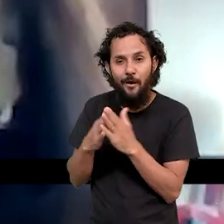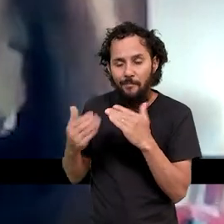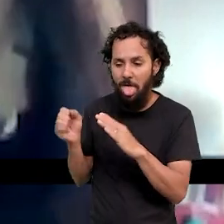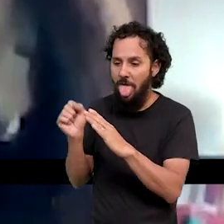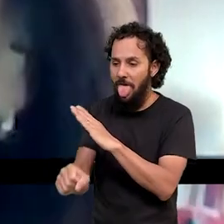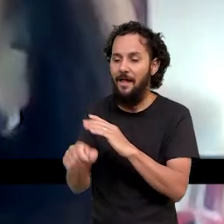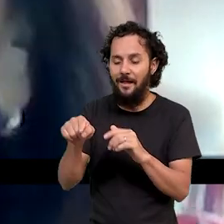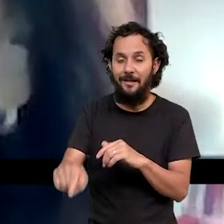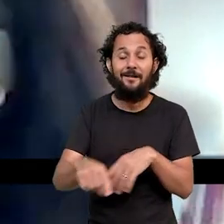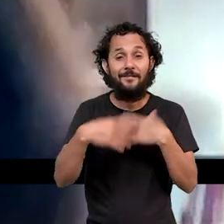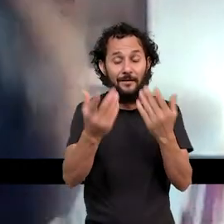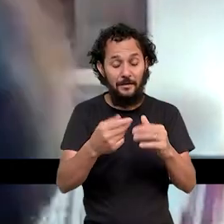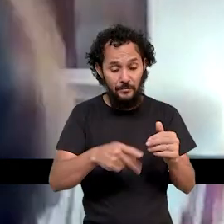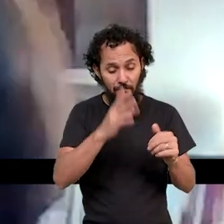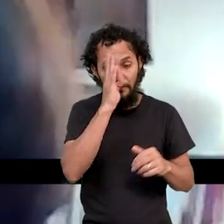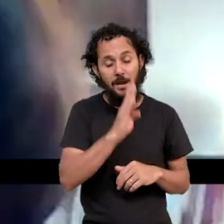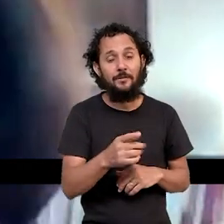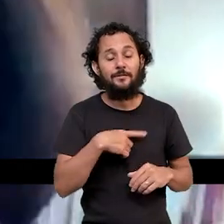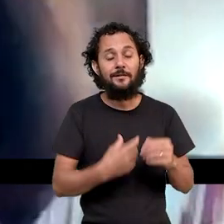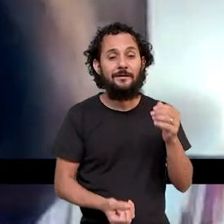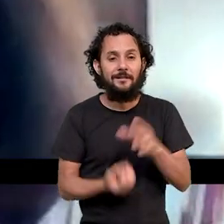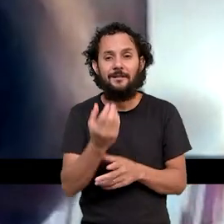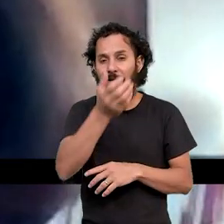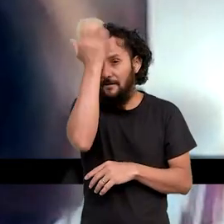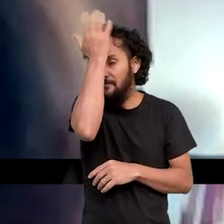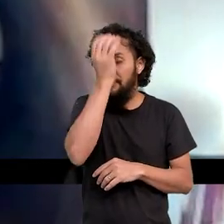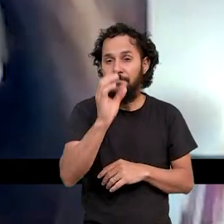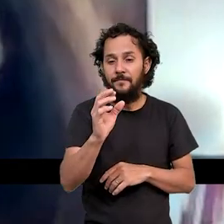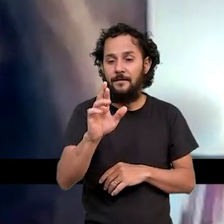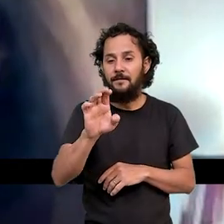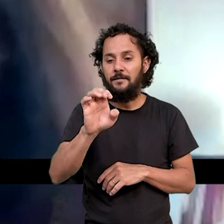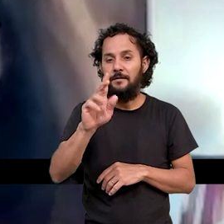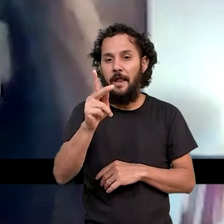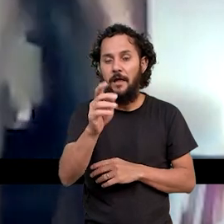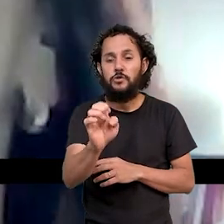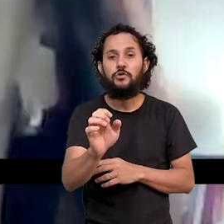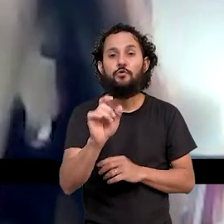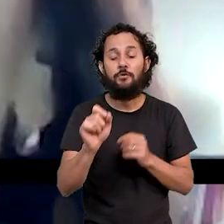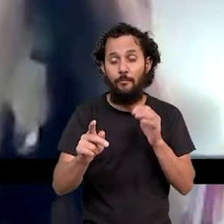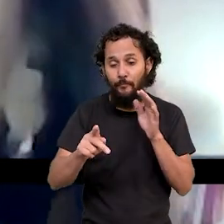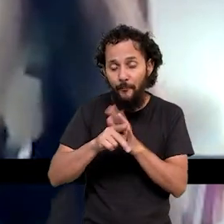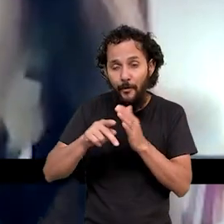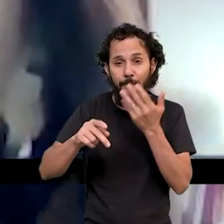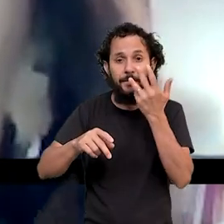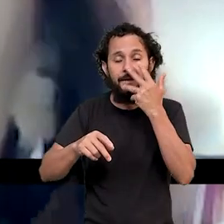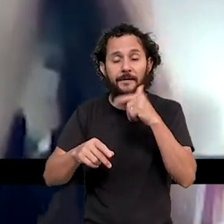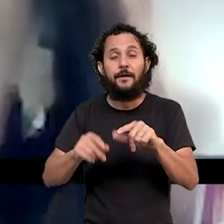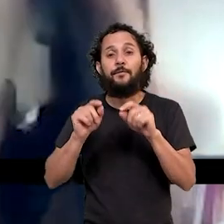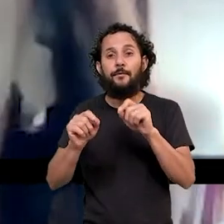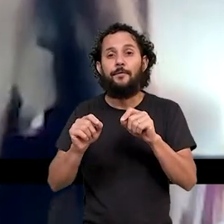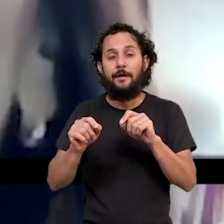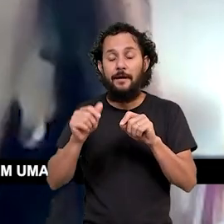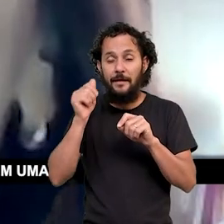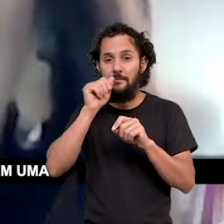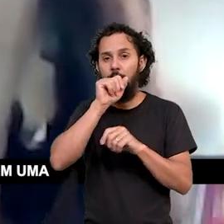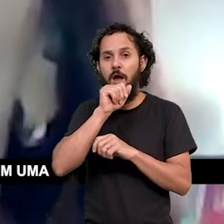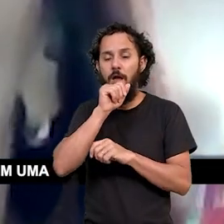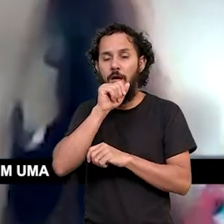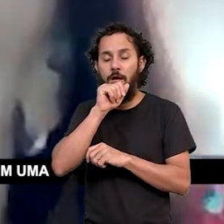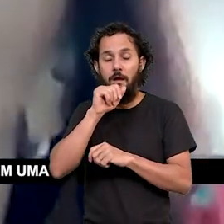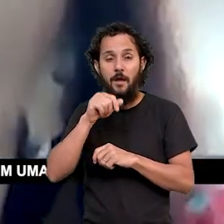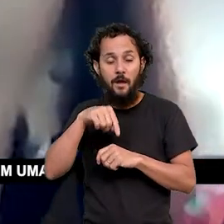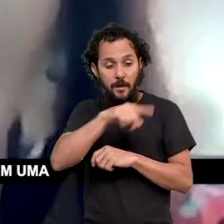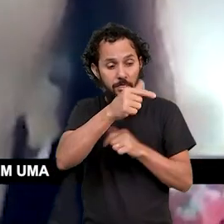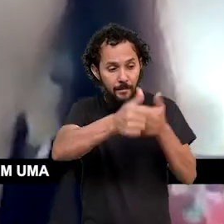Brasil implanta-se uma proposta de creche para as crianças das mães